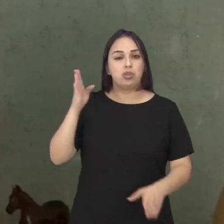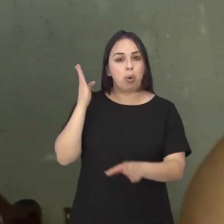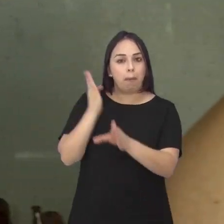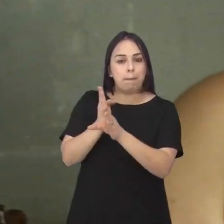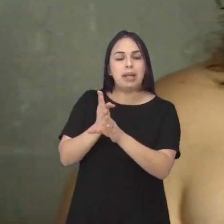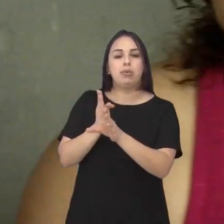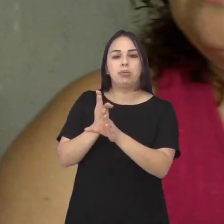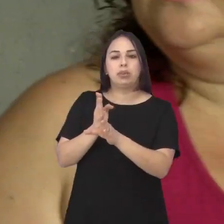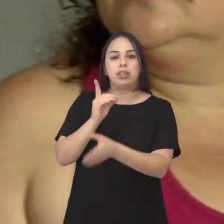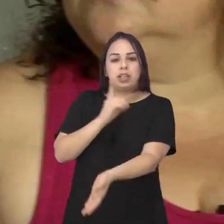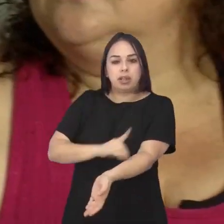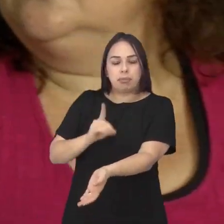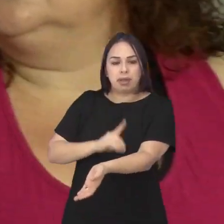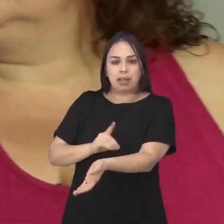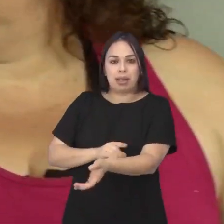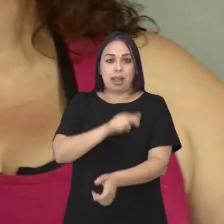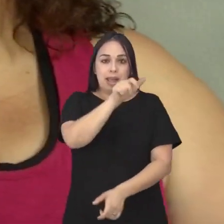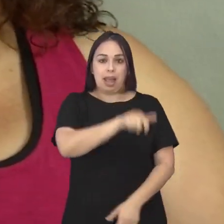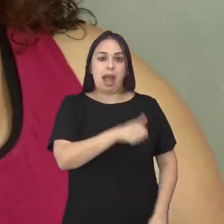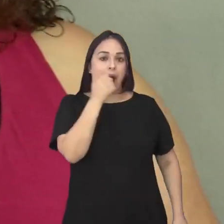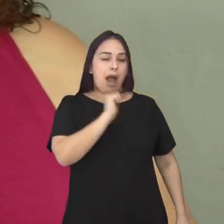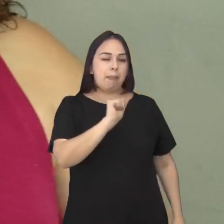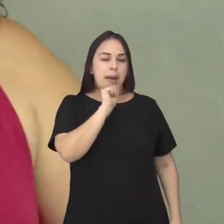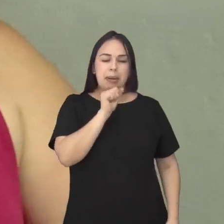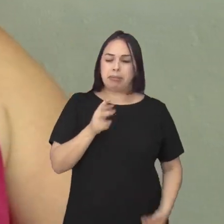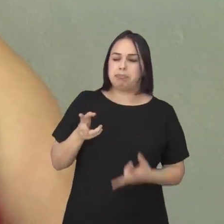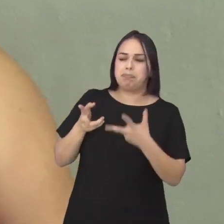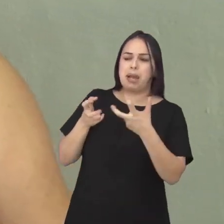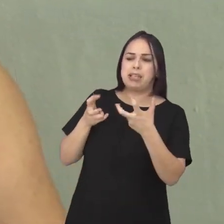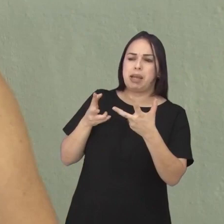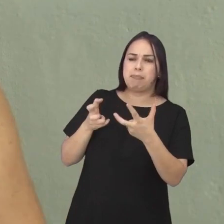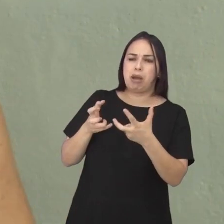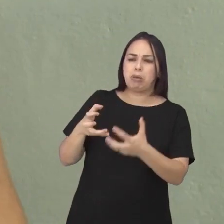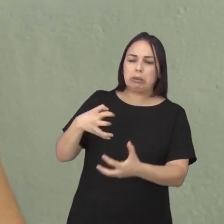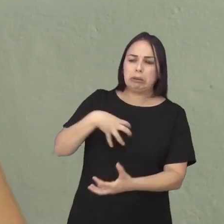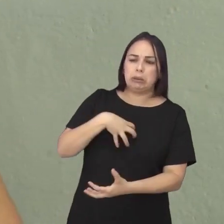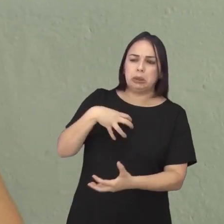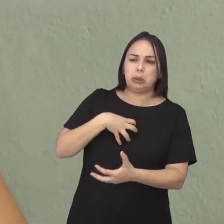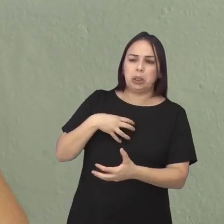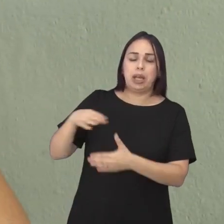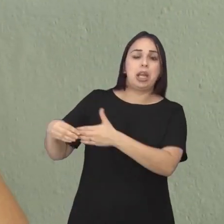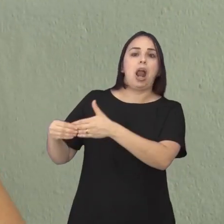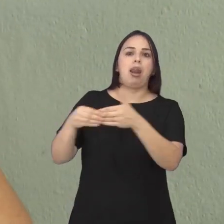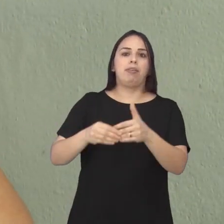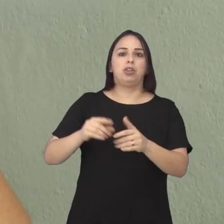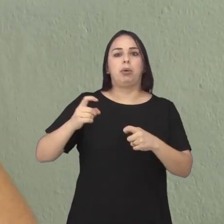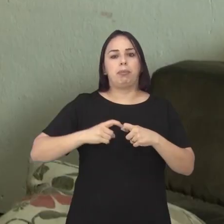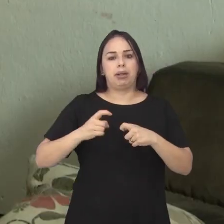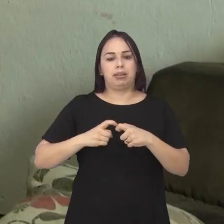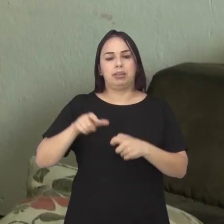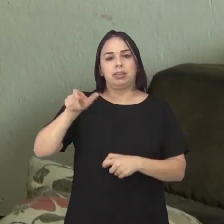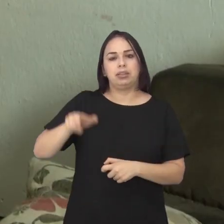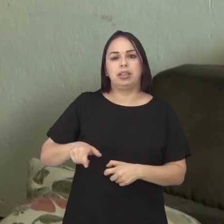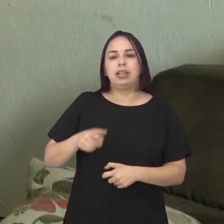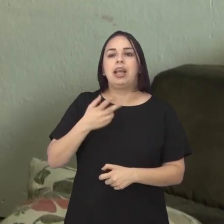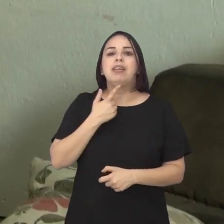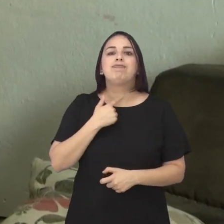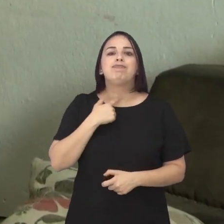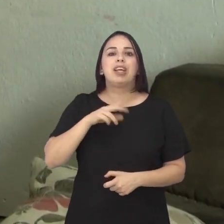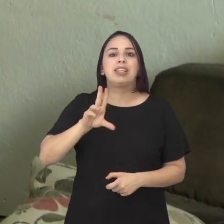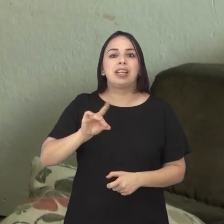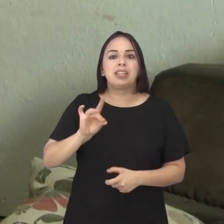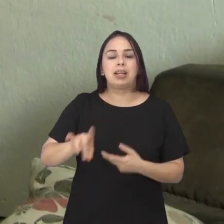O diagnóstico veio depois que a mãe, Marinete, percebeu sintomas suspeitos e o levou ao médico. O filho tinha